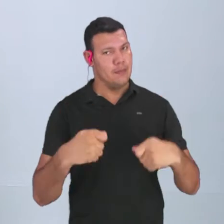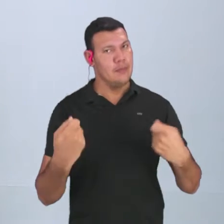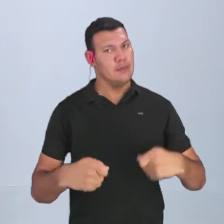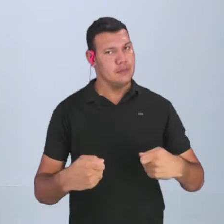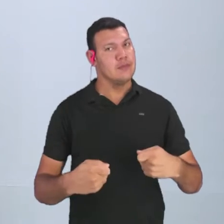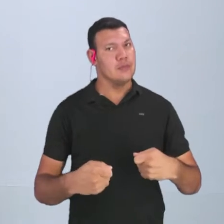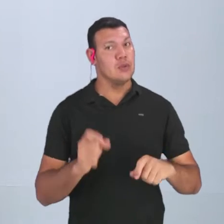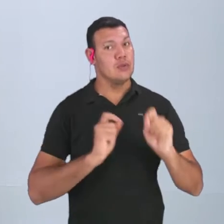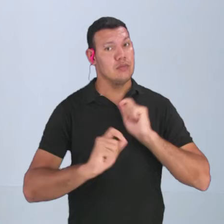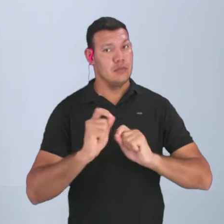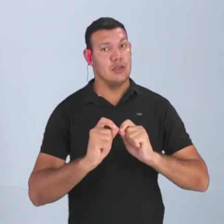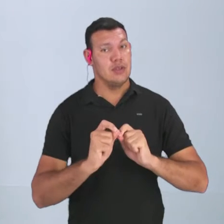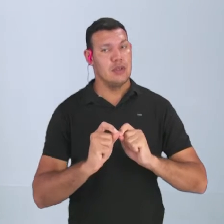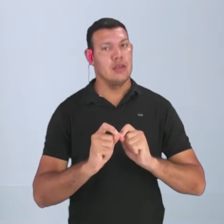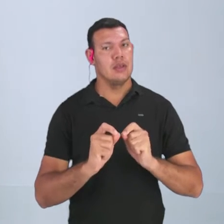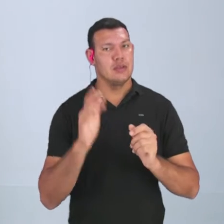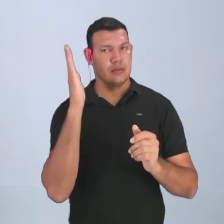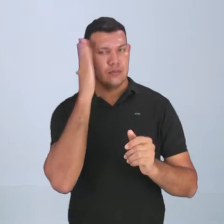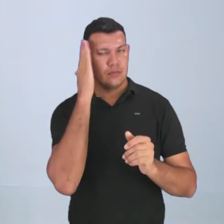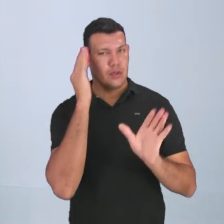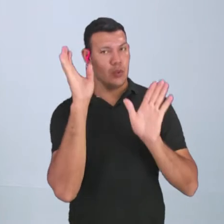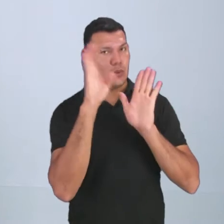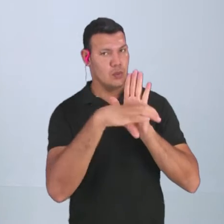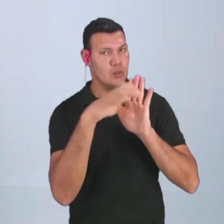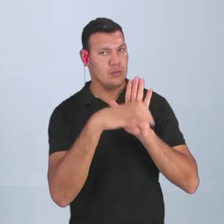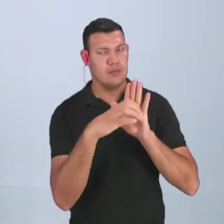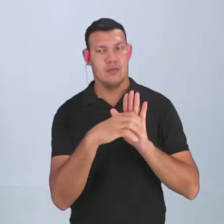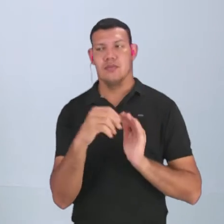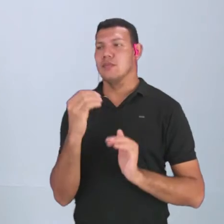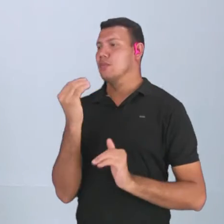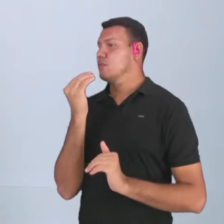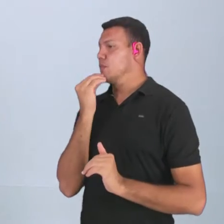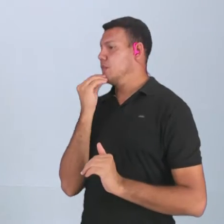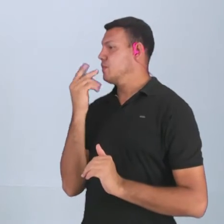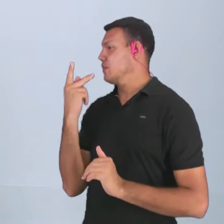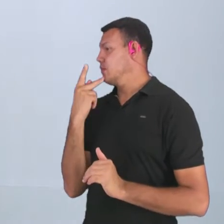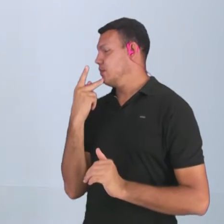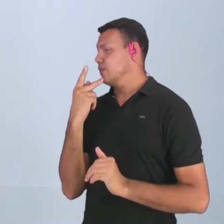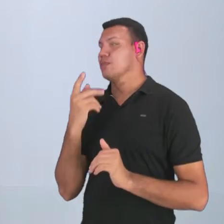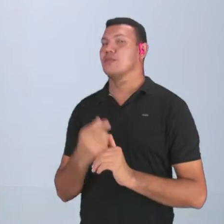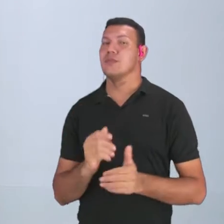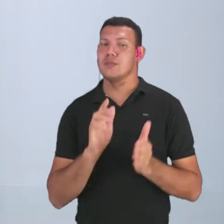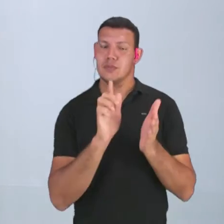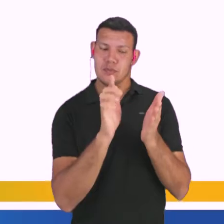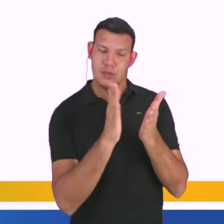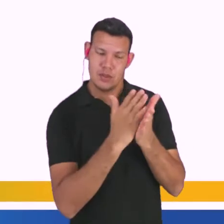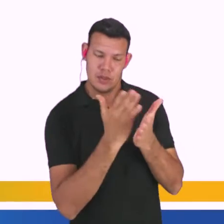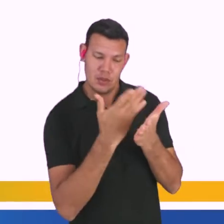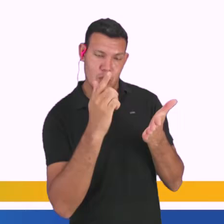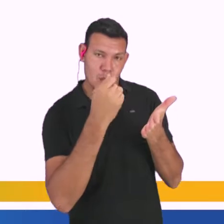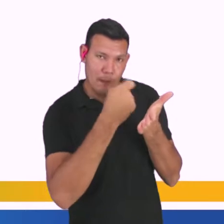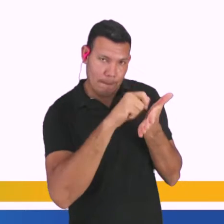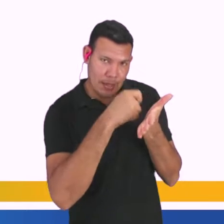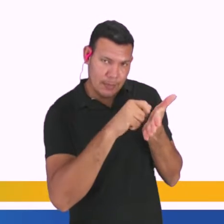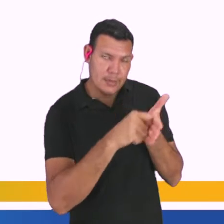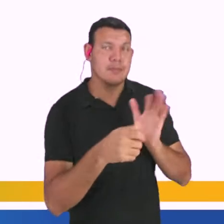da probabilidade então Acompanha comigo o material né e faça uma suas anotações